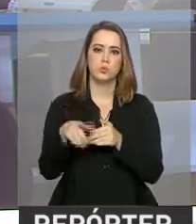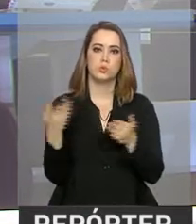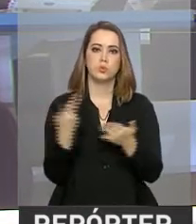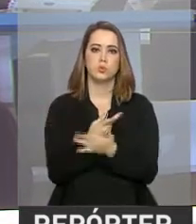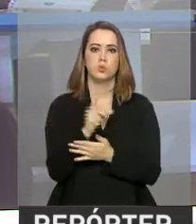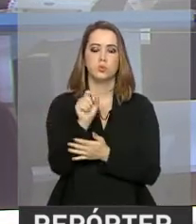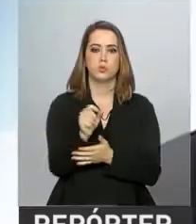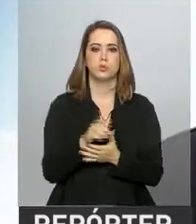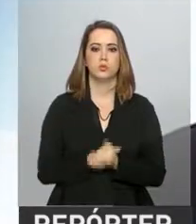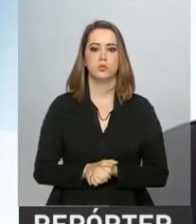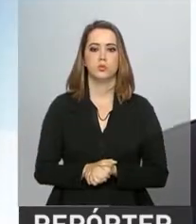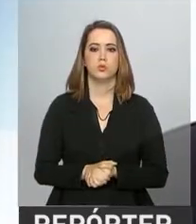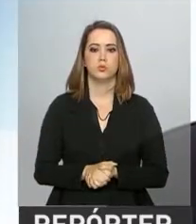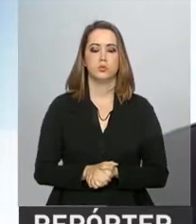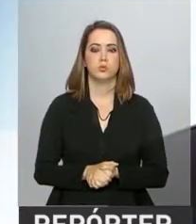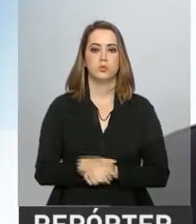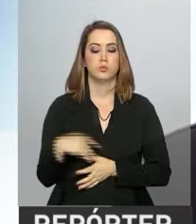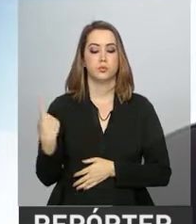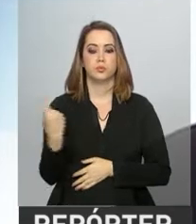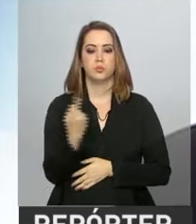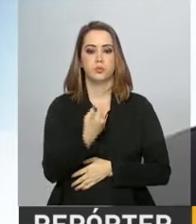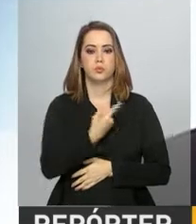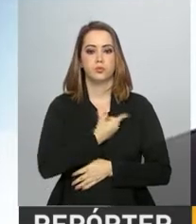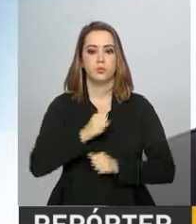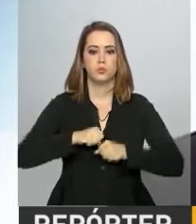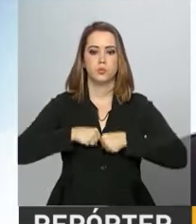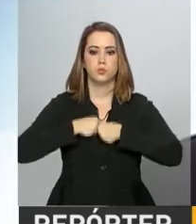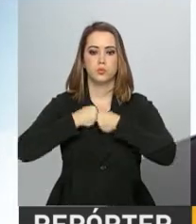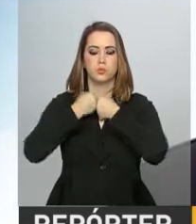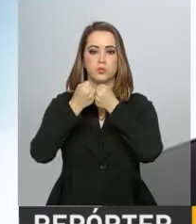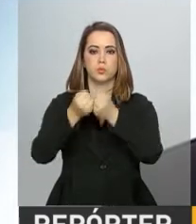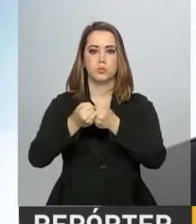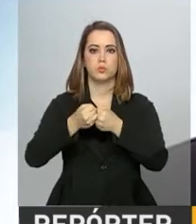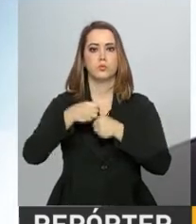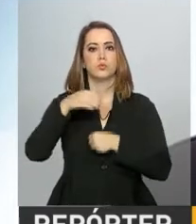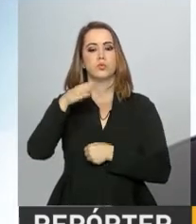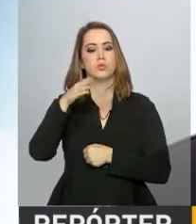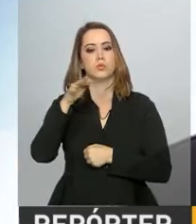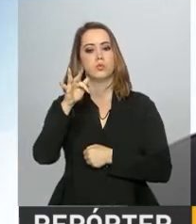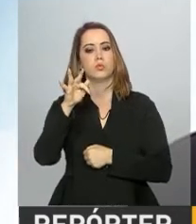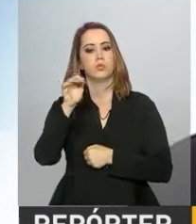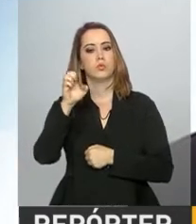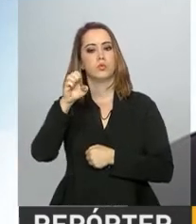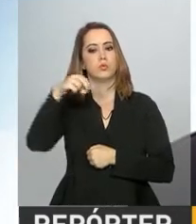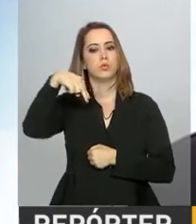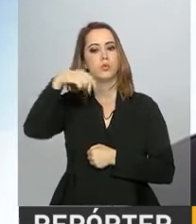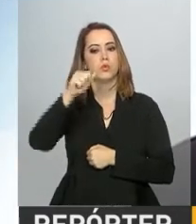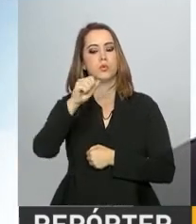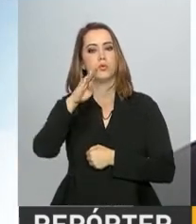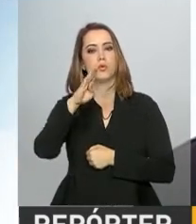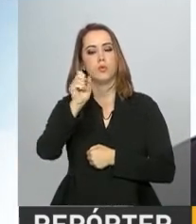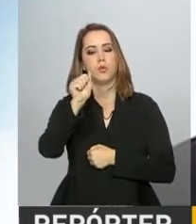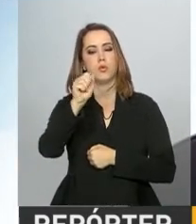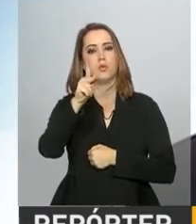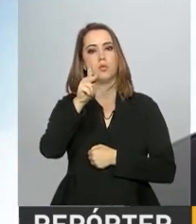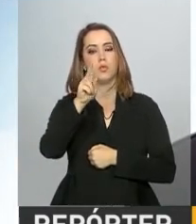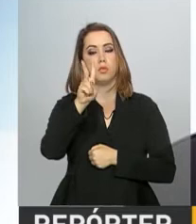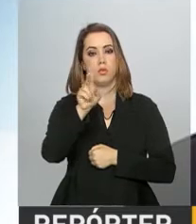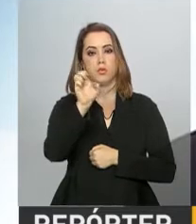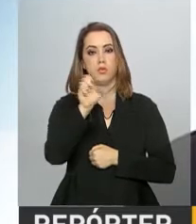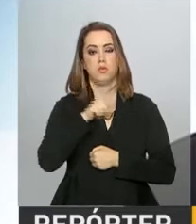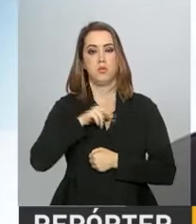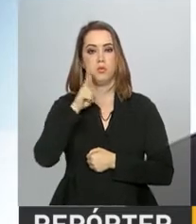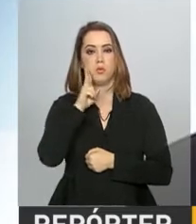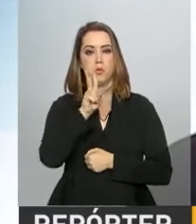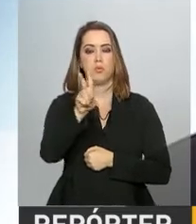aconteça nós estamos empenhados com a fenabrave também com a falha e outros players do setor